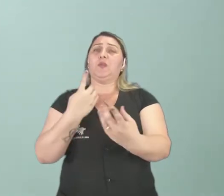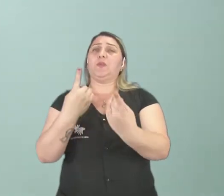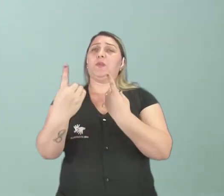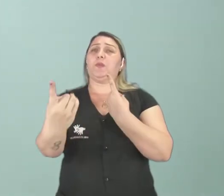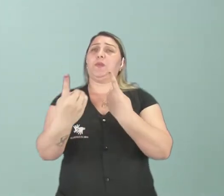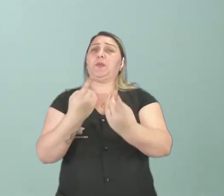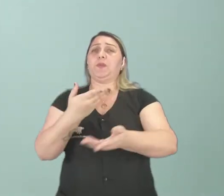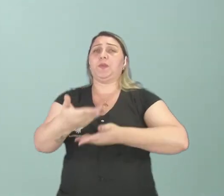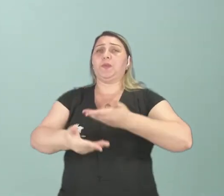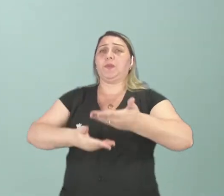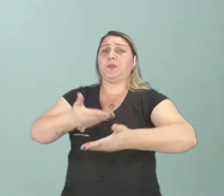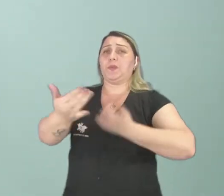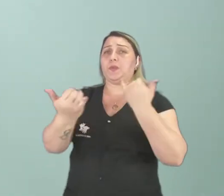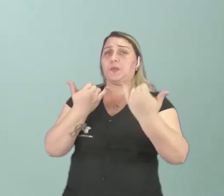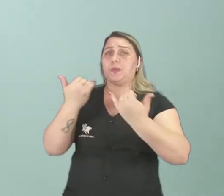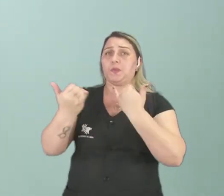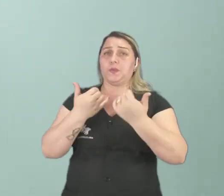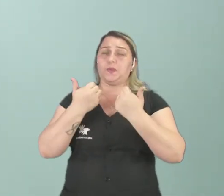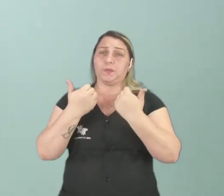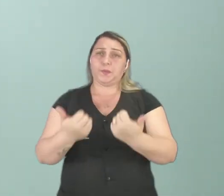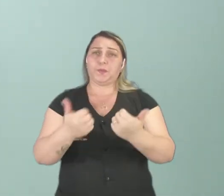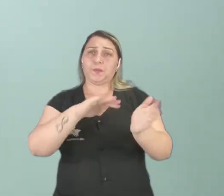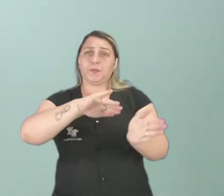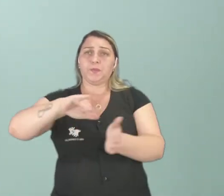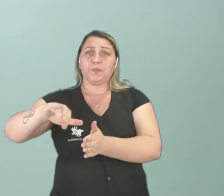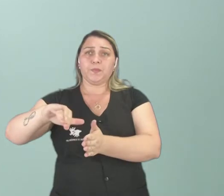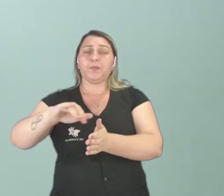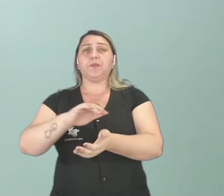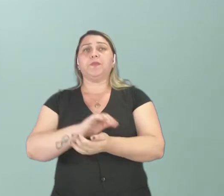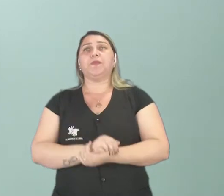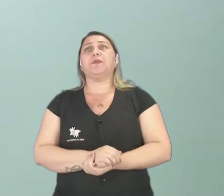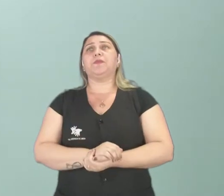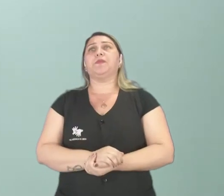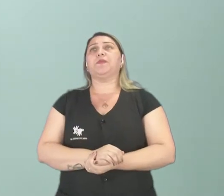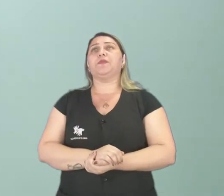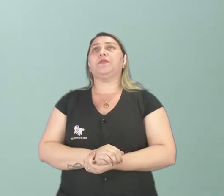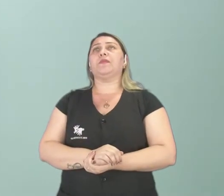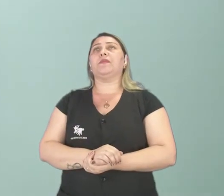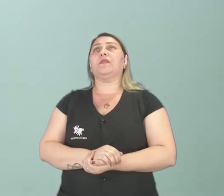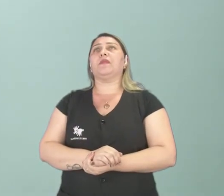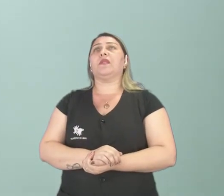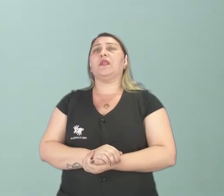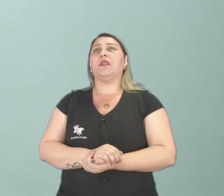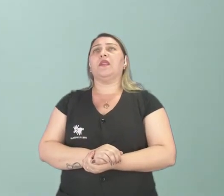de informação, tá? Então, para